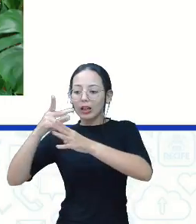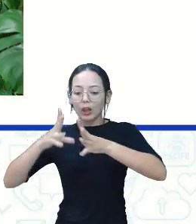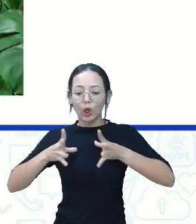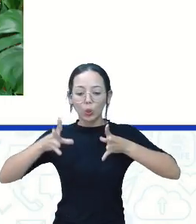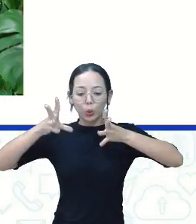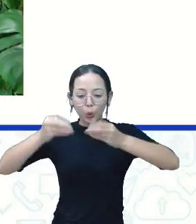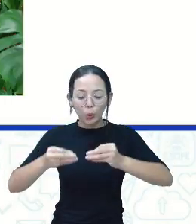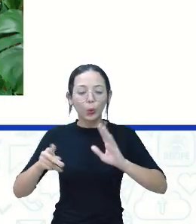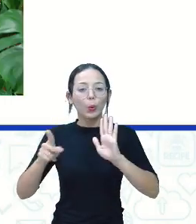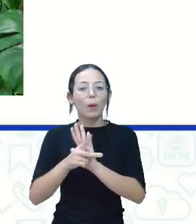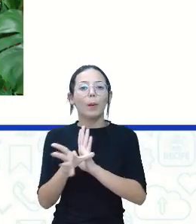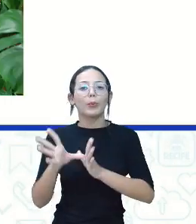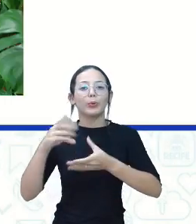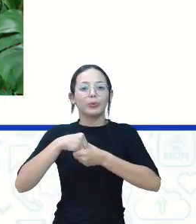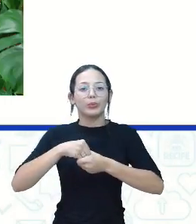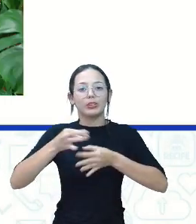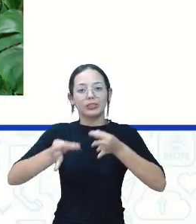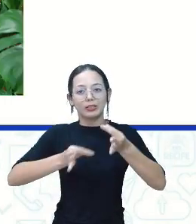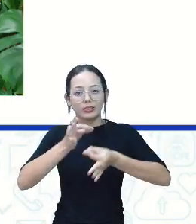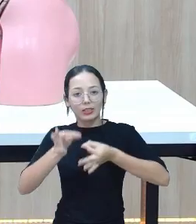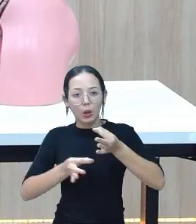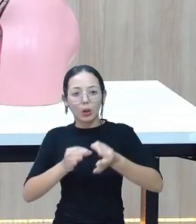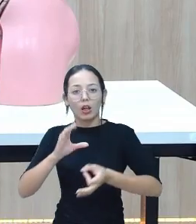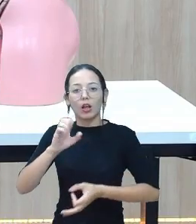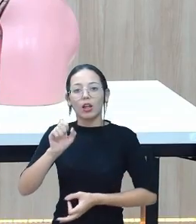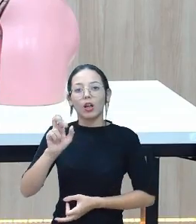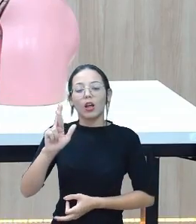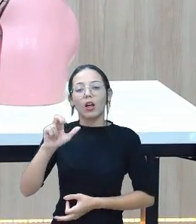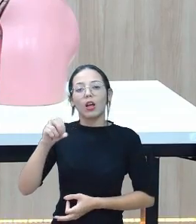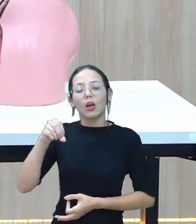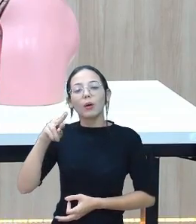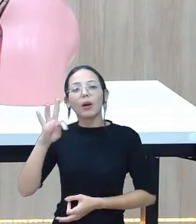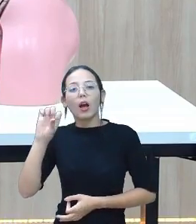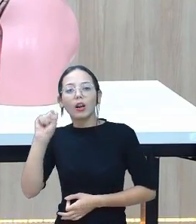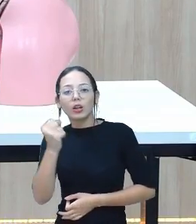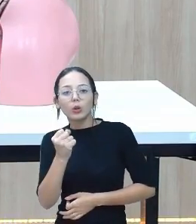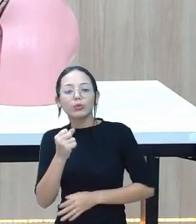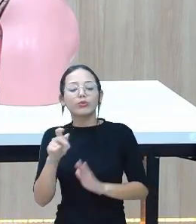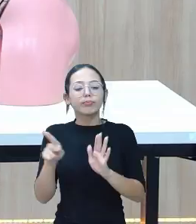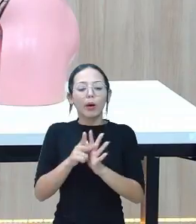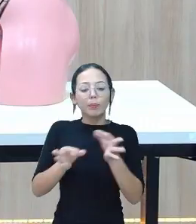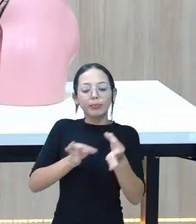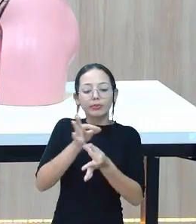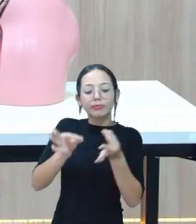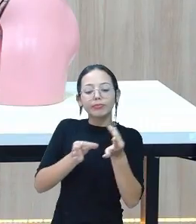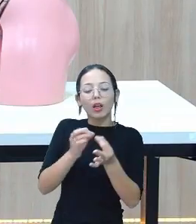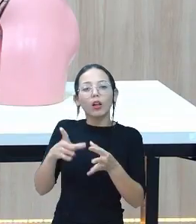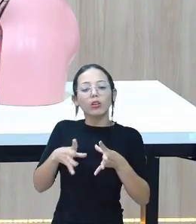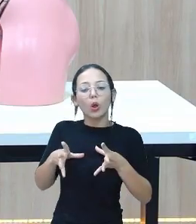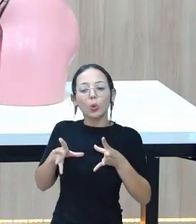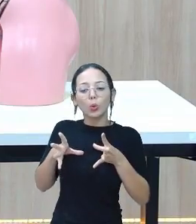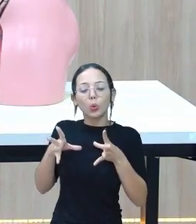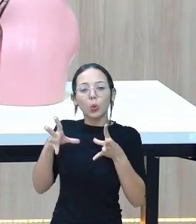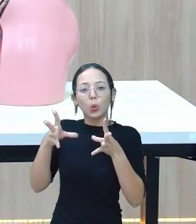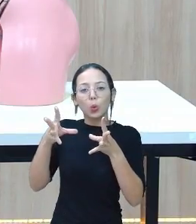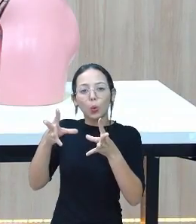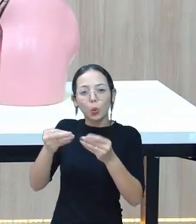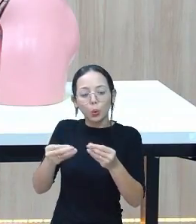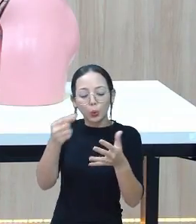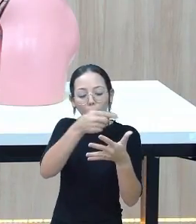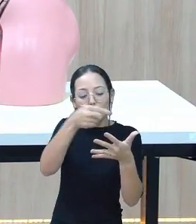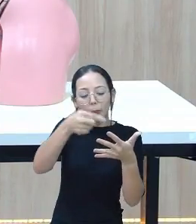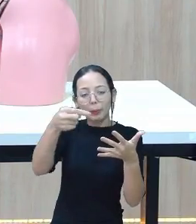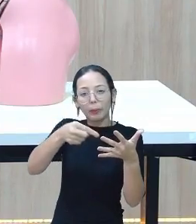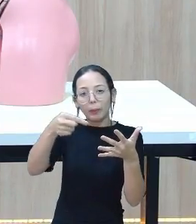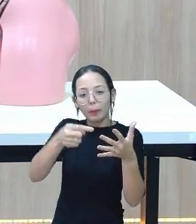eles possuem células eucariontes. Essas células que possuem todas essas